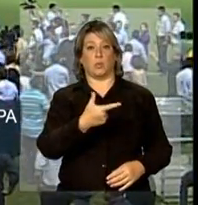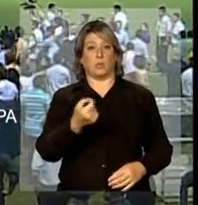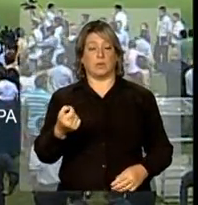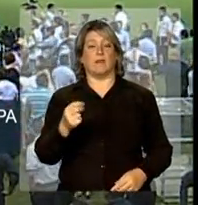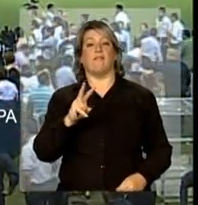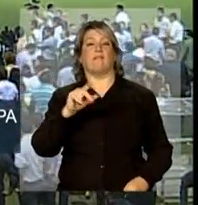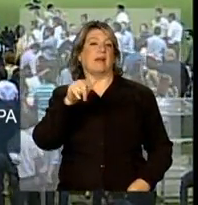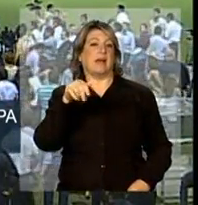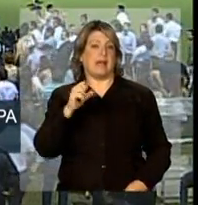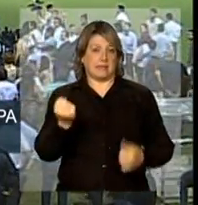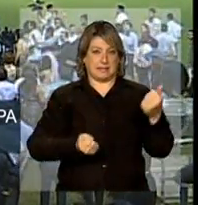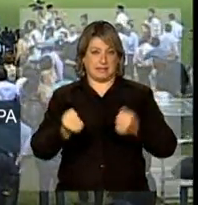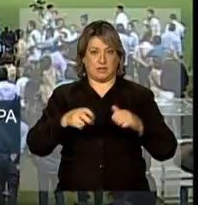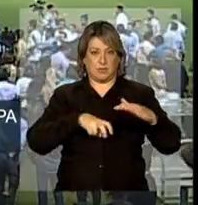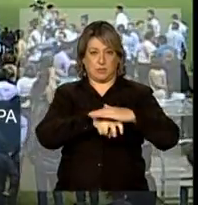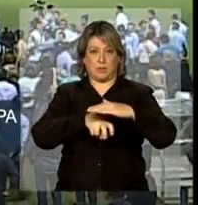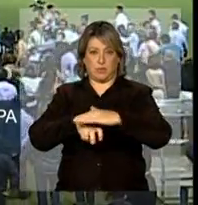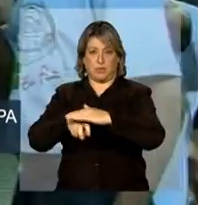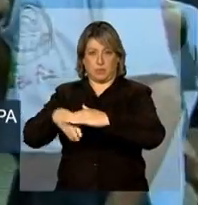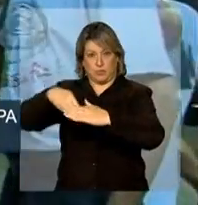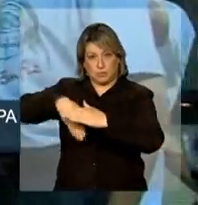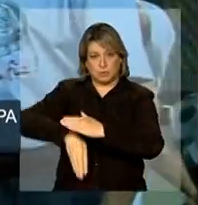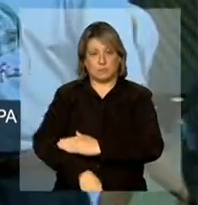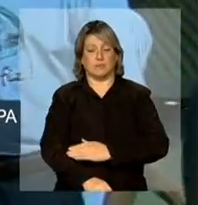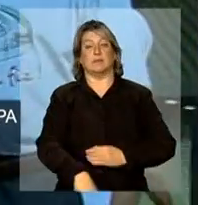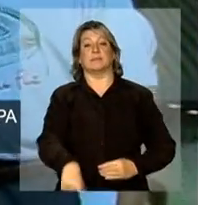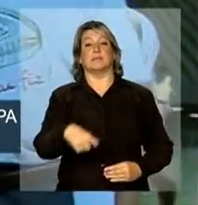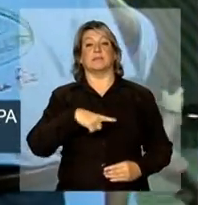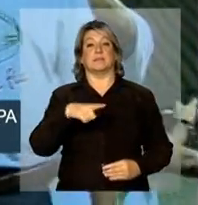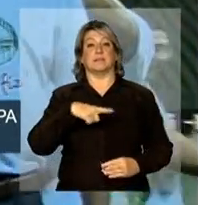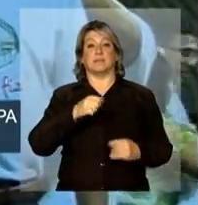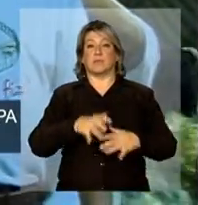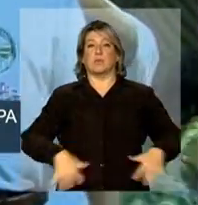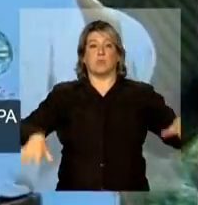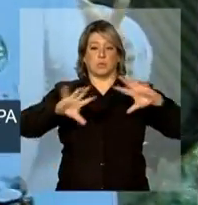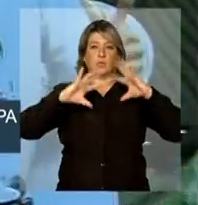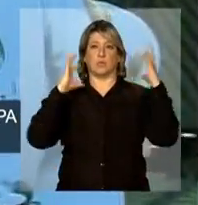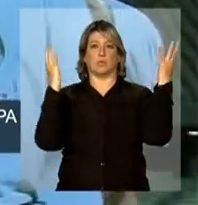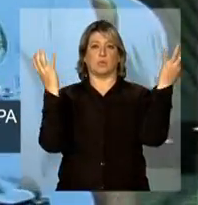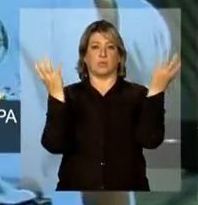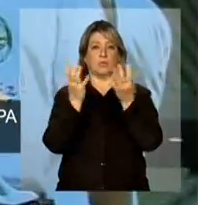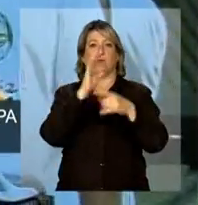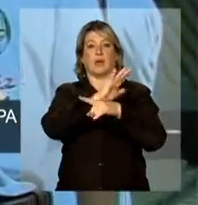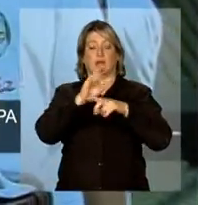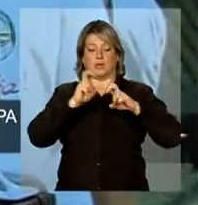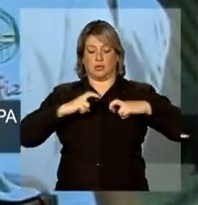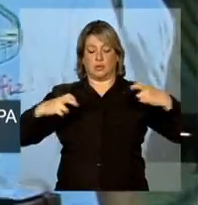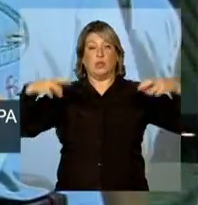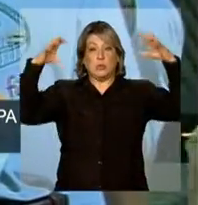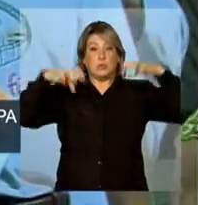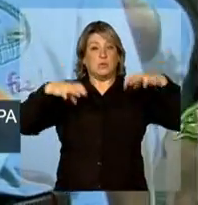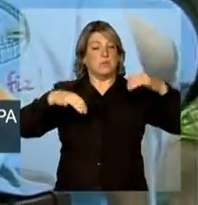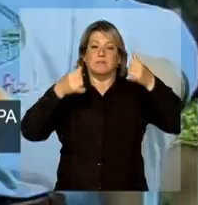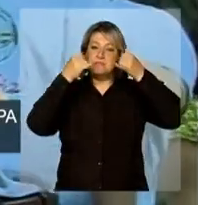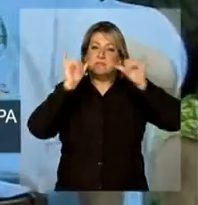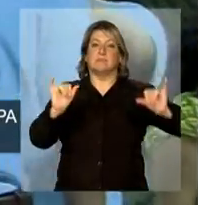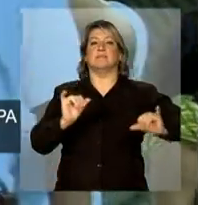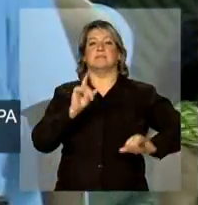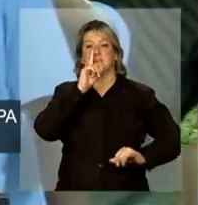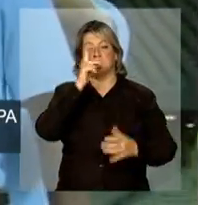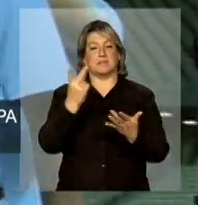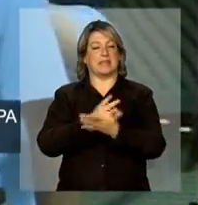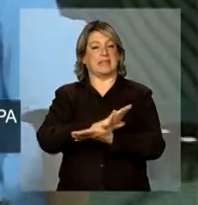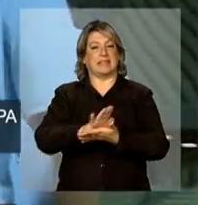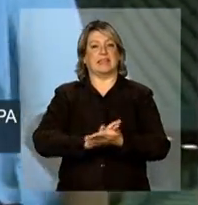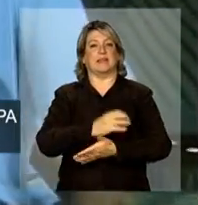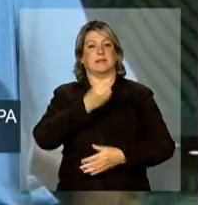vagas. E a cobertura, ela cobre completamente todos os assentos. Vemos